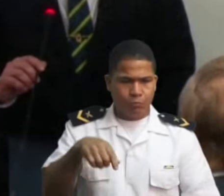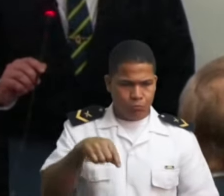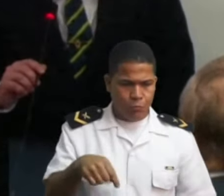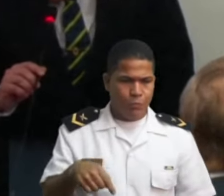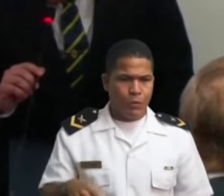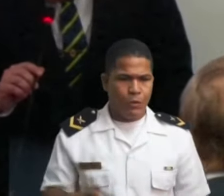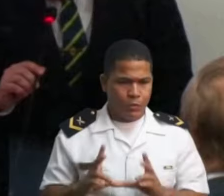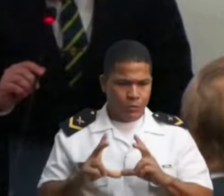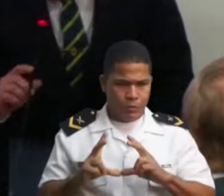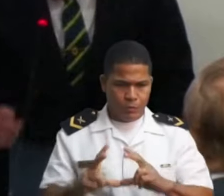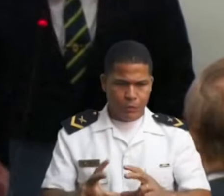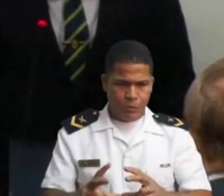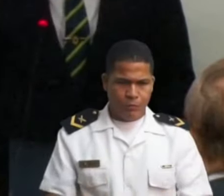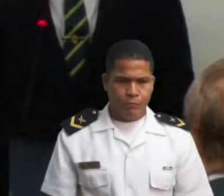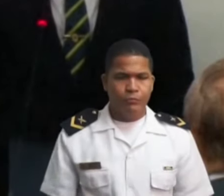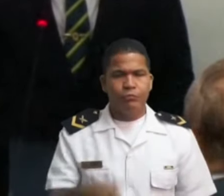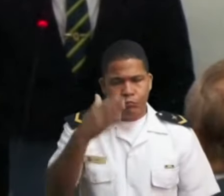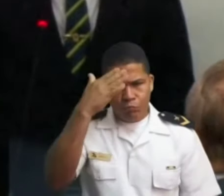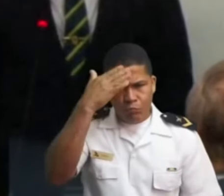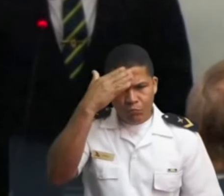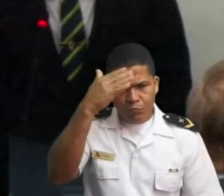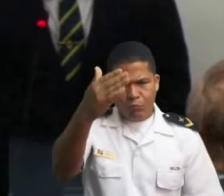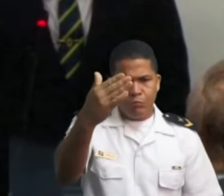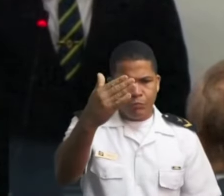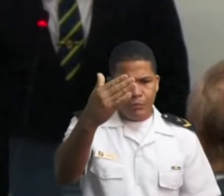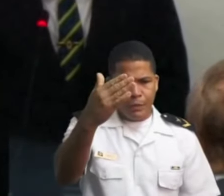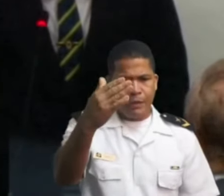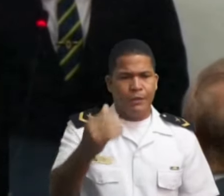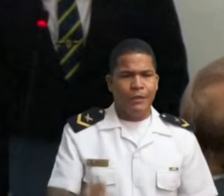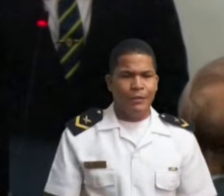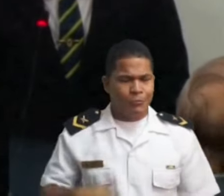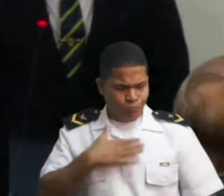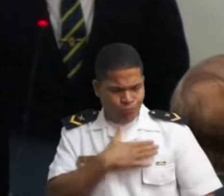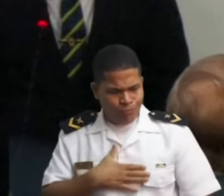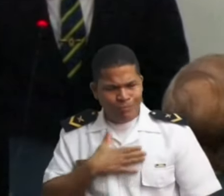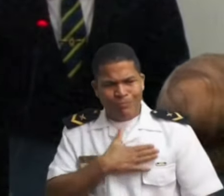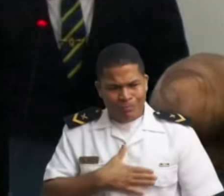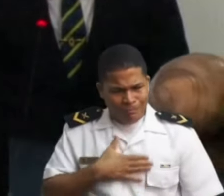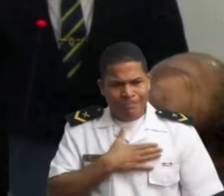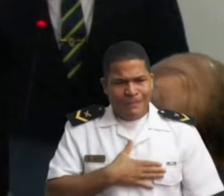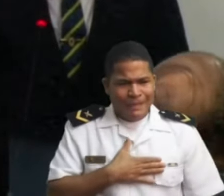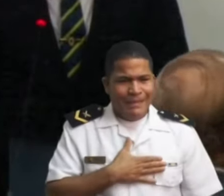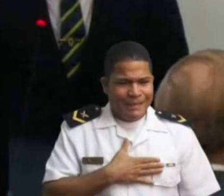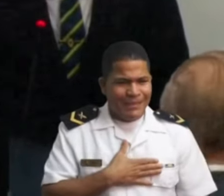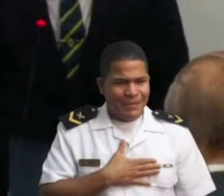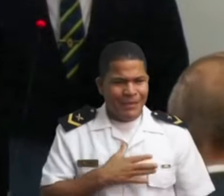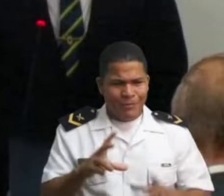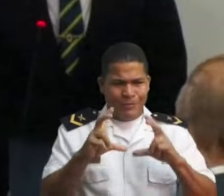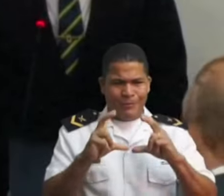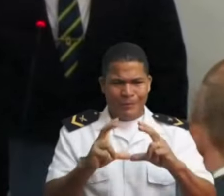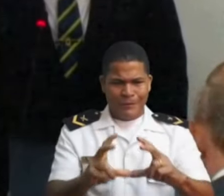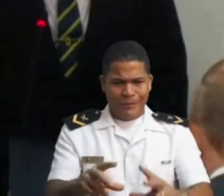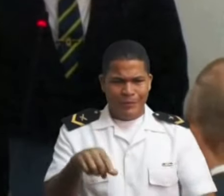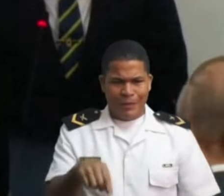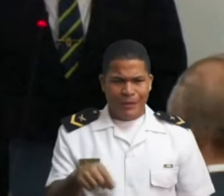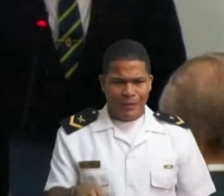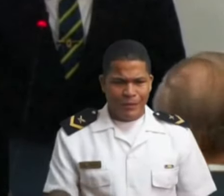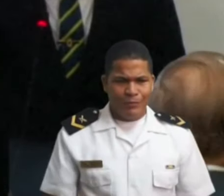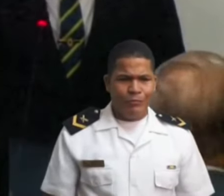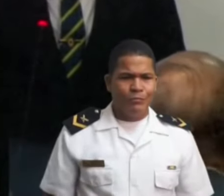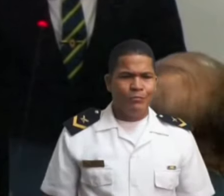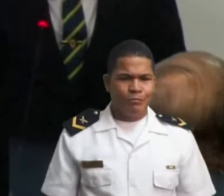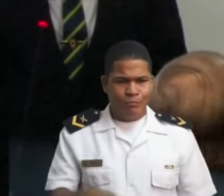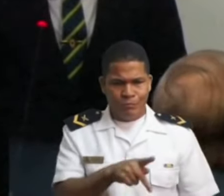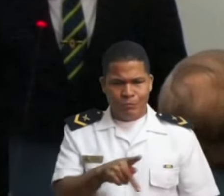solene. Obrigado. Muito obrigado. Com muita satisfação, conduzo os trabalhos dessa sessão solene,